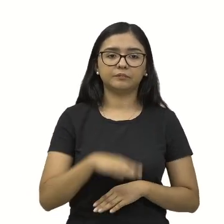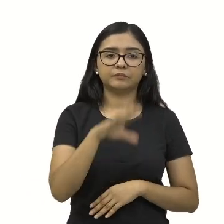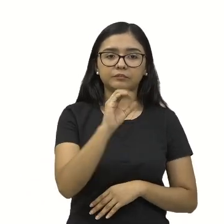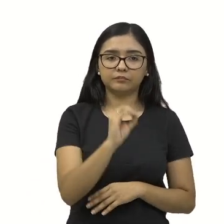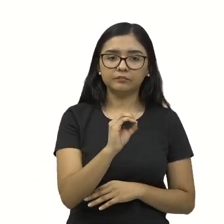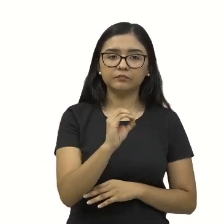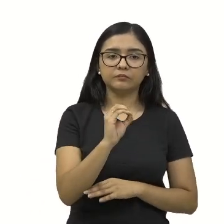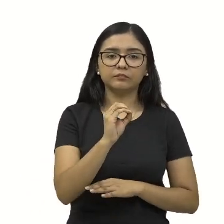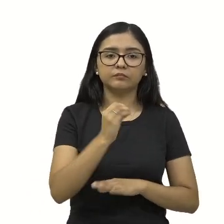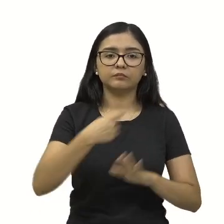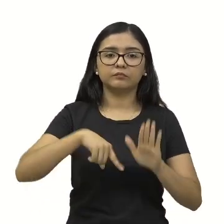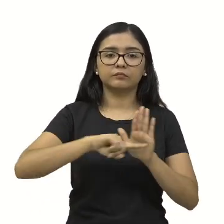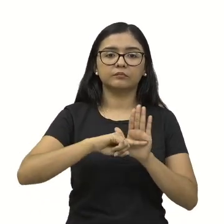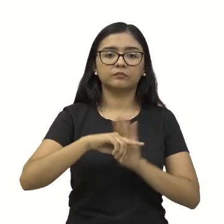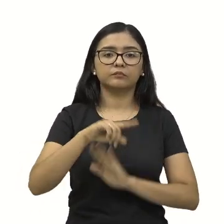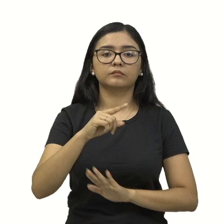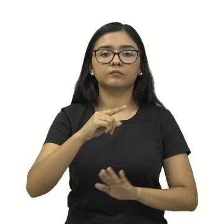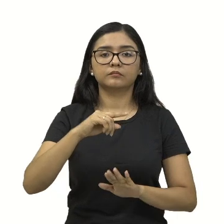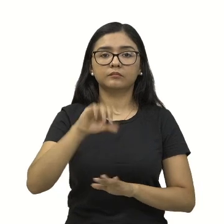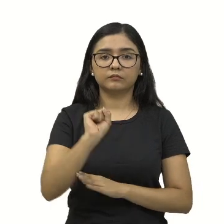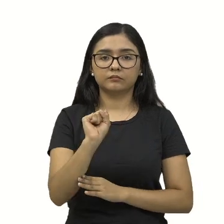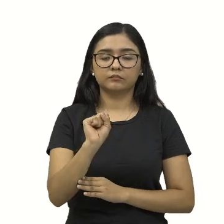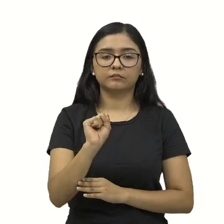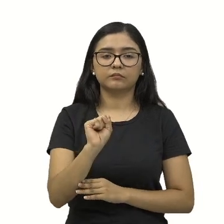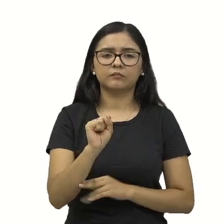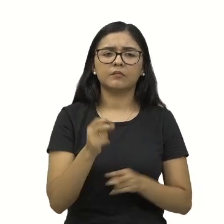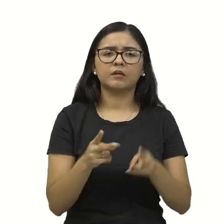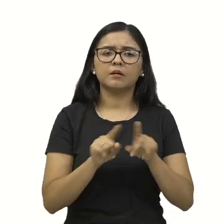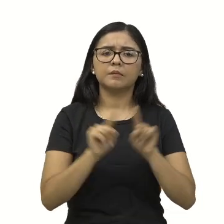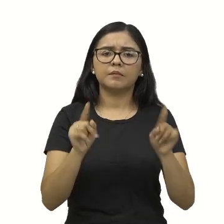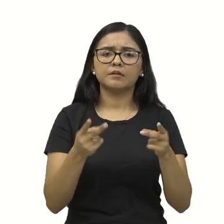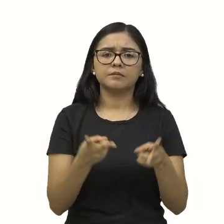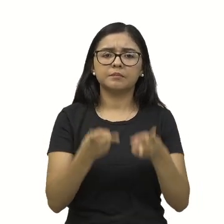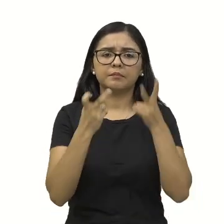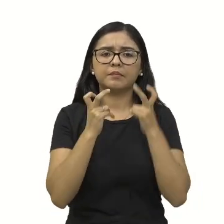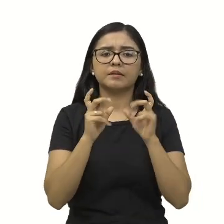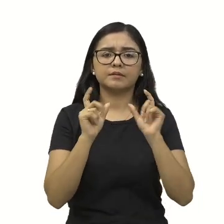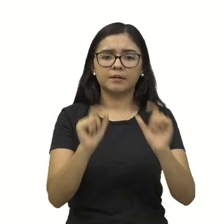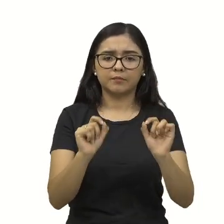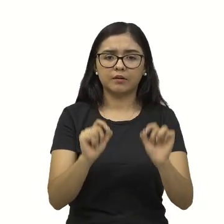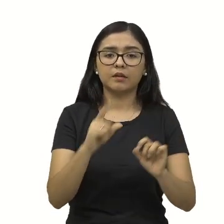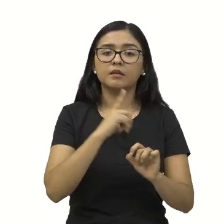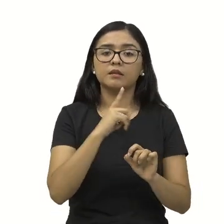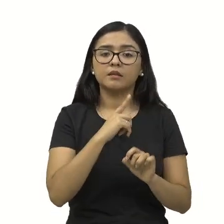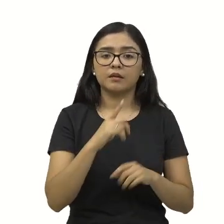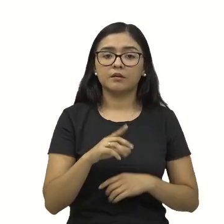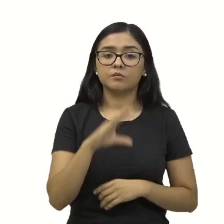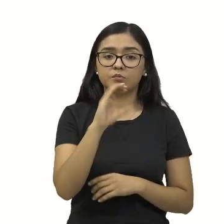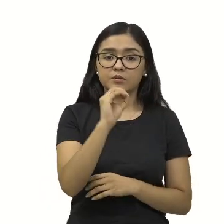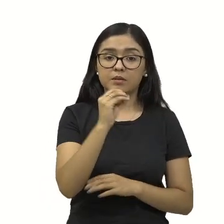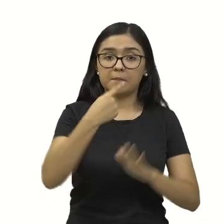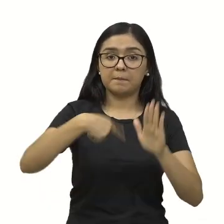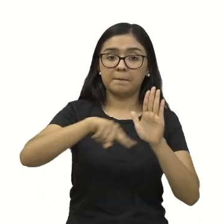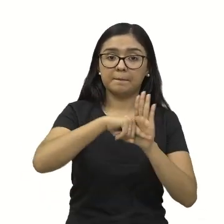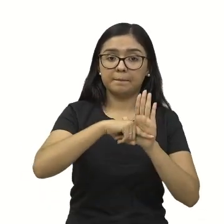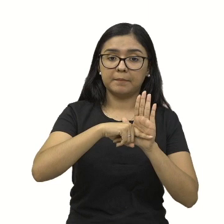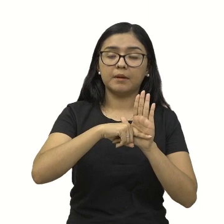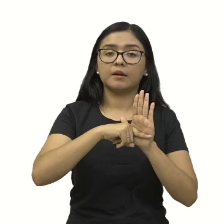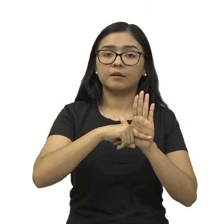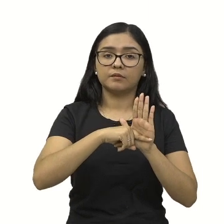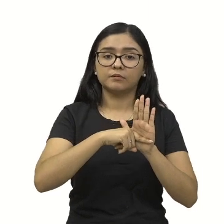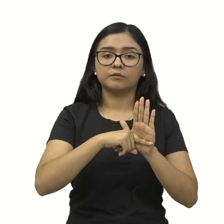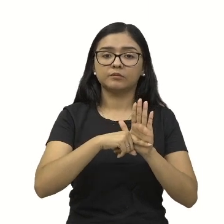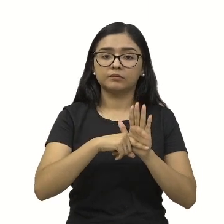0 menos 8. Só que aqui, ó, tem uma casca de banana. Olha só, eu tenho 0 menos da